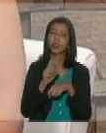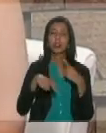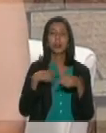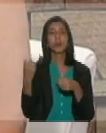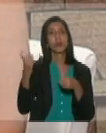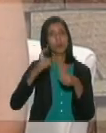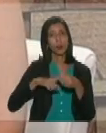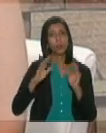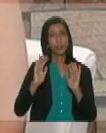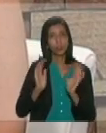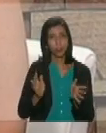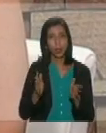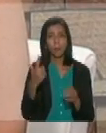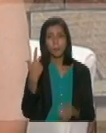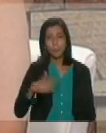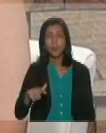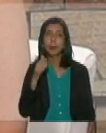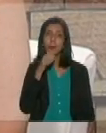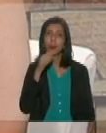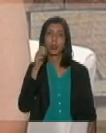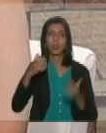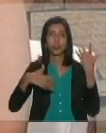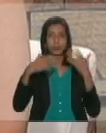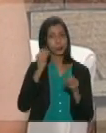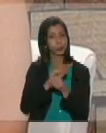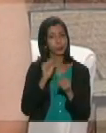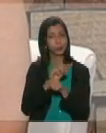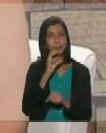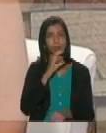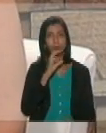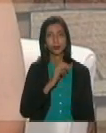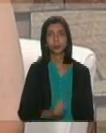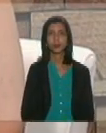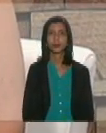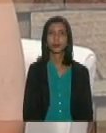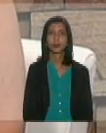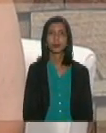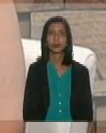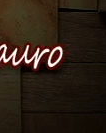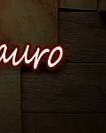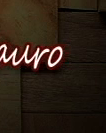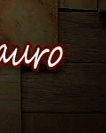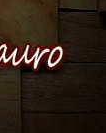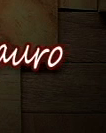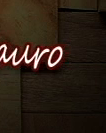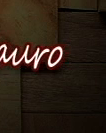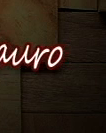fazer um rapidíssimo intervalo e a gente volta já já com mais Cláudia Mauro para você. Não sai daí não, que é rapidinho.